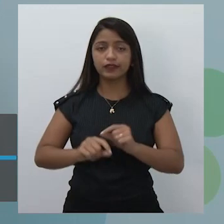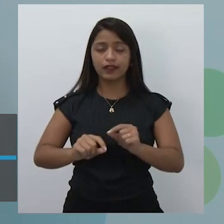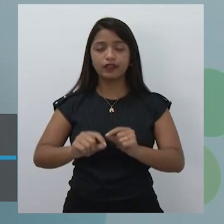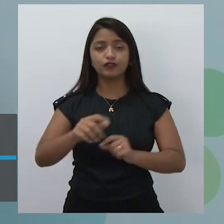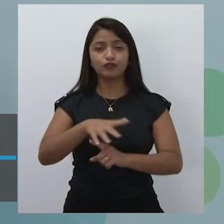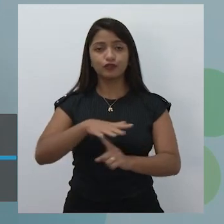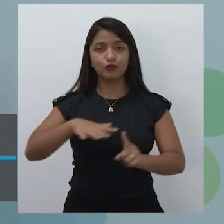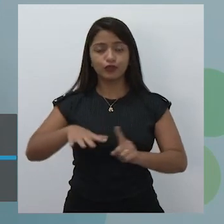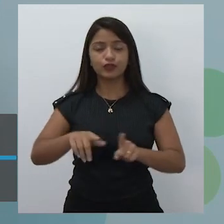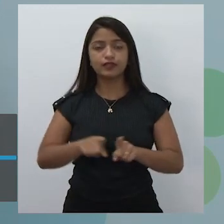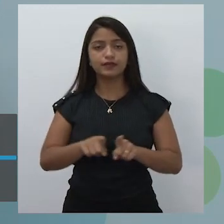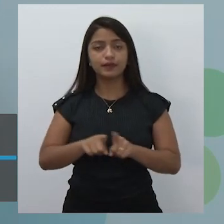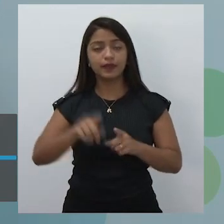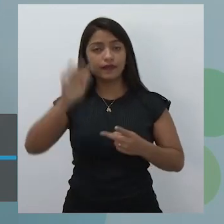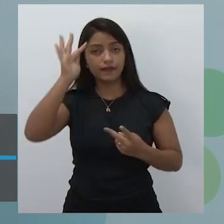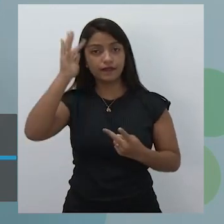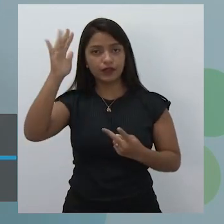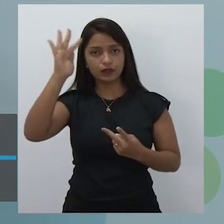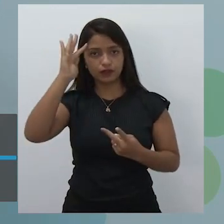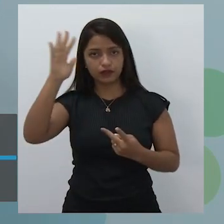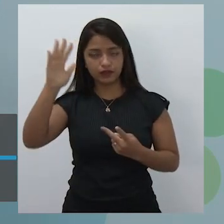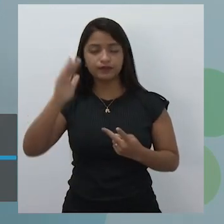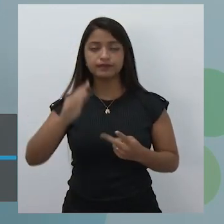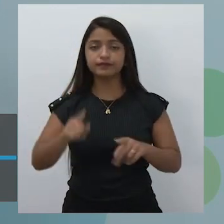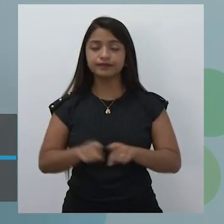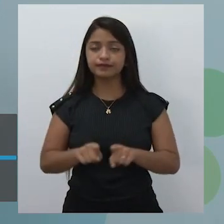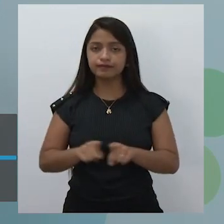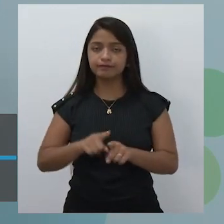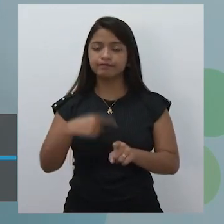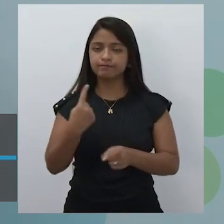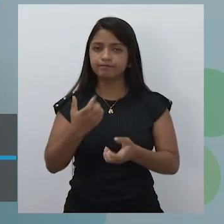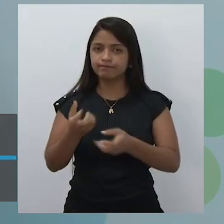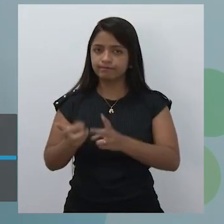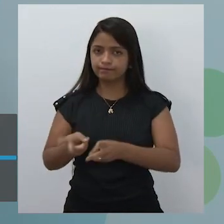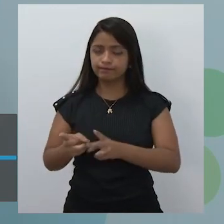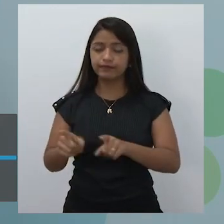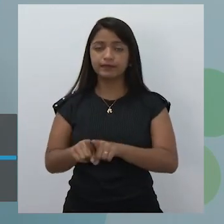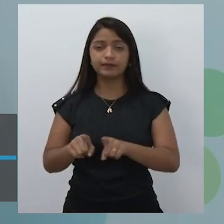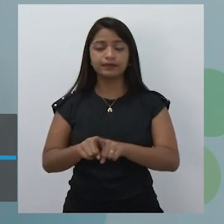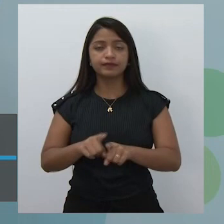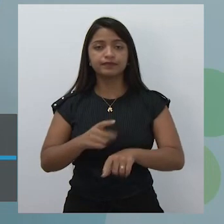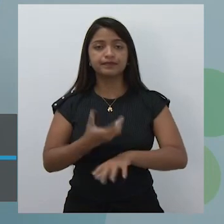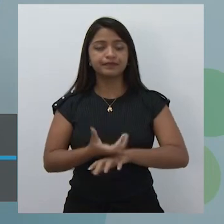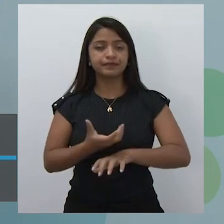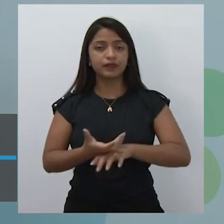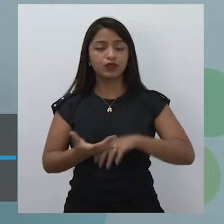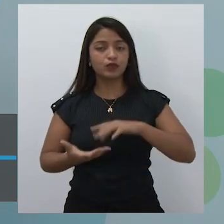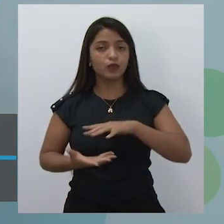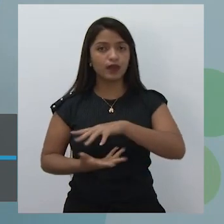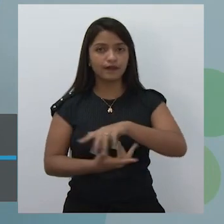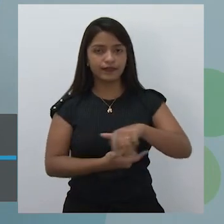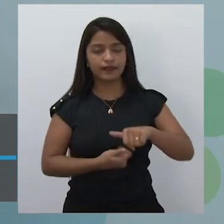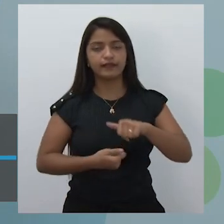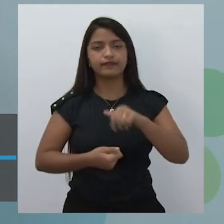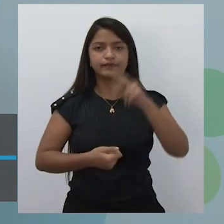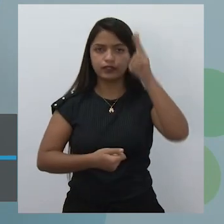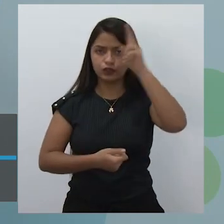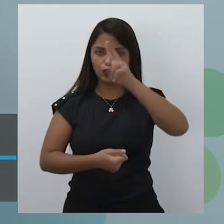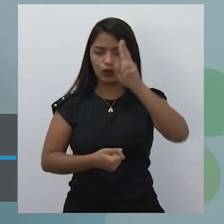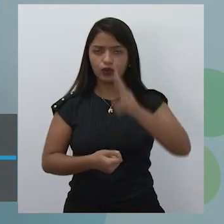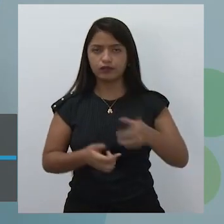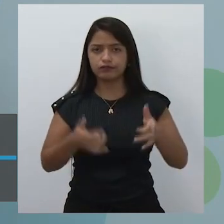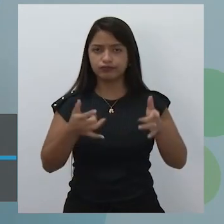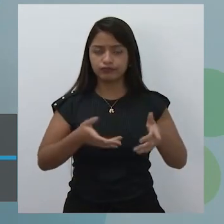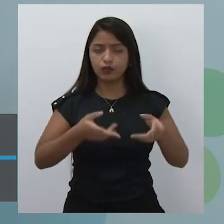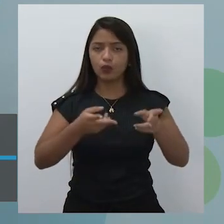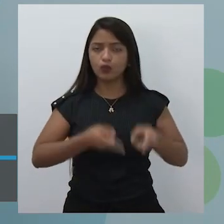sociologia, e a própria permanência de geografia e história no currículo, a partir de um estudo